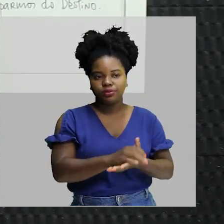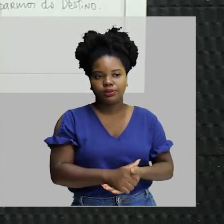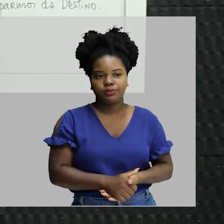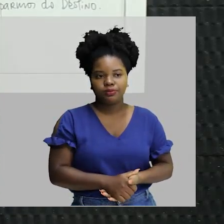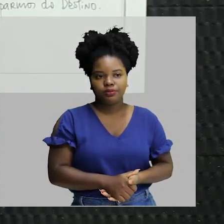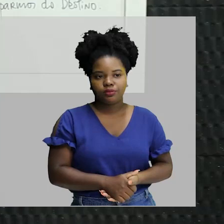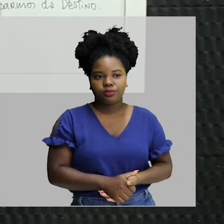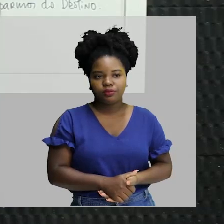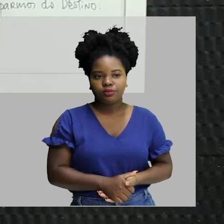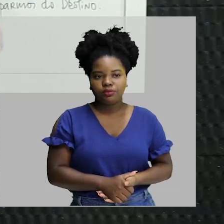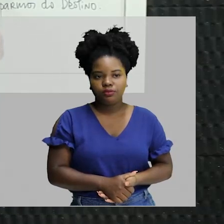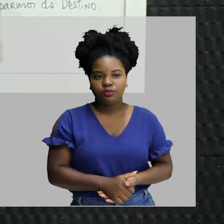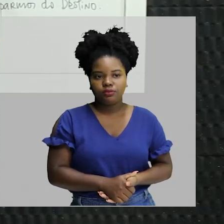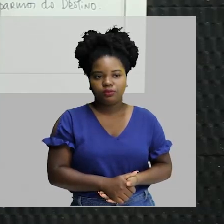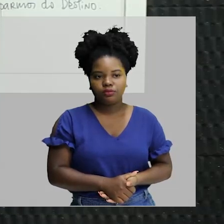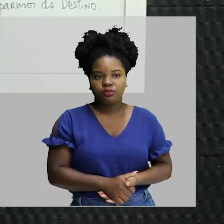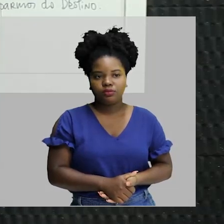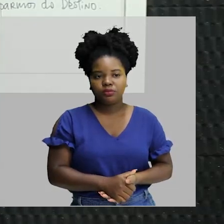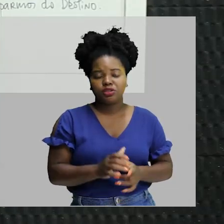prerrogativas,